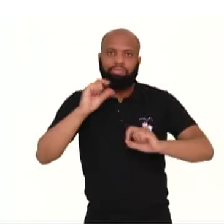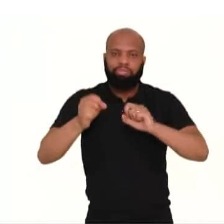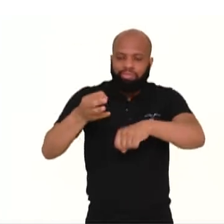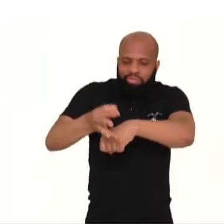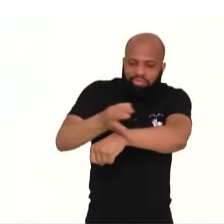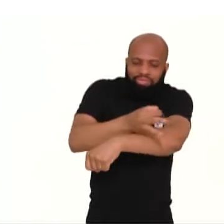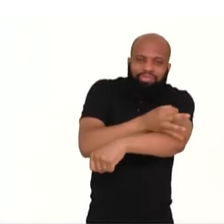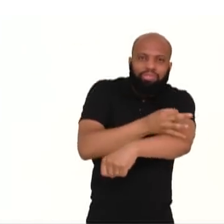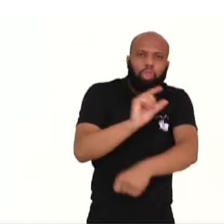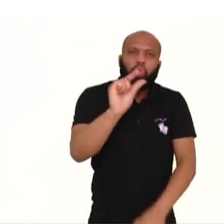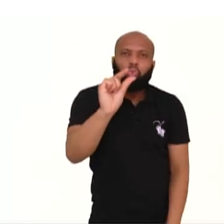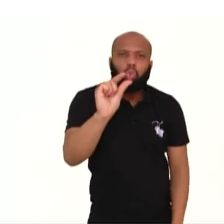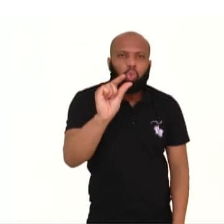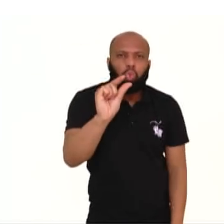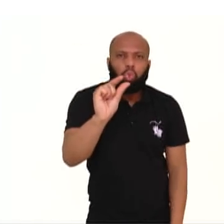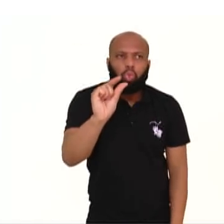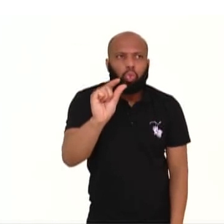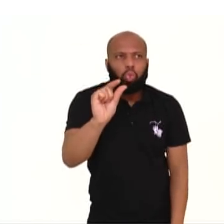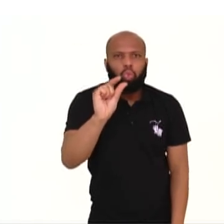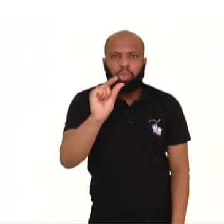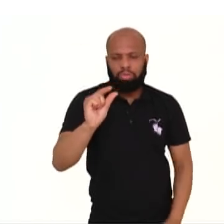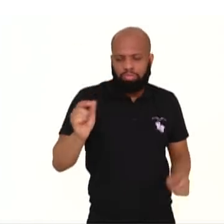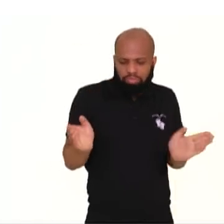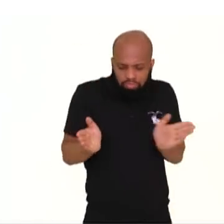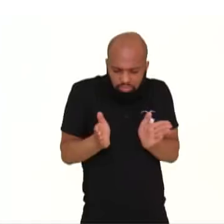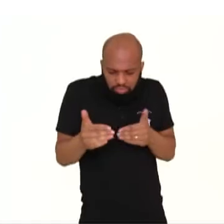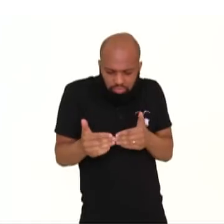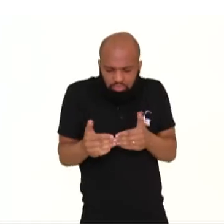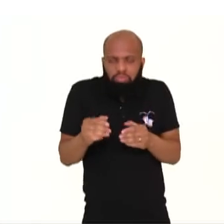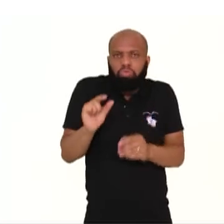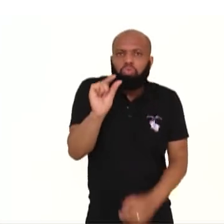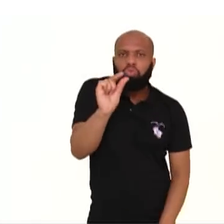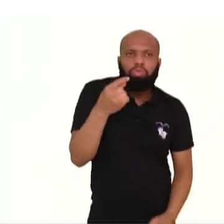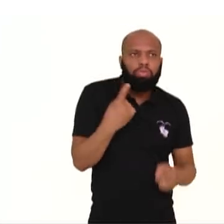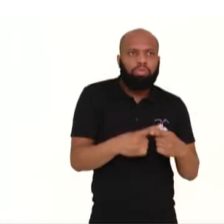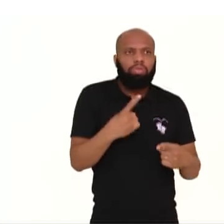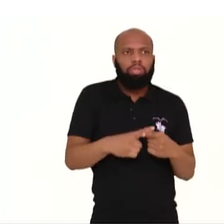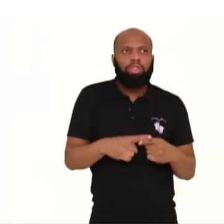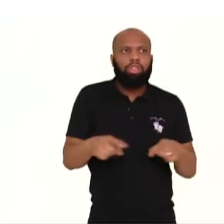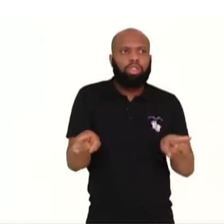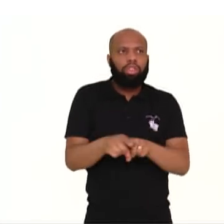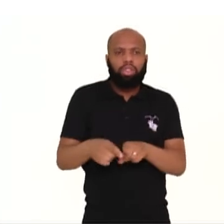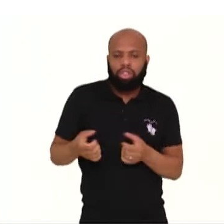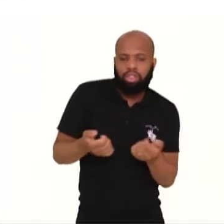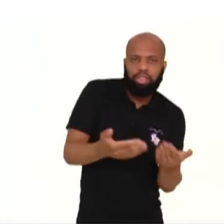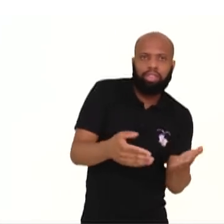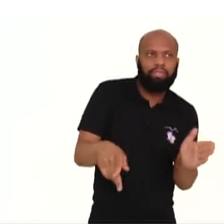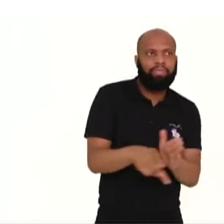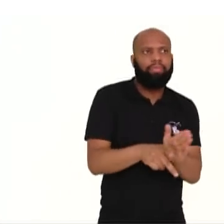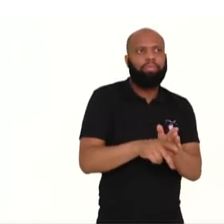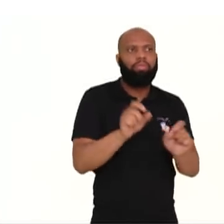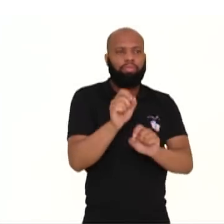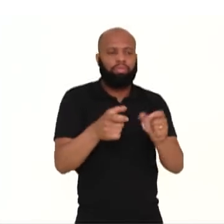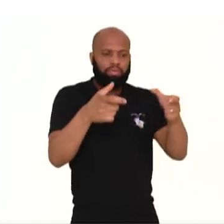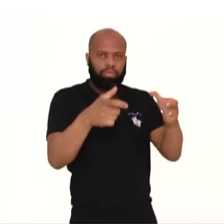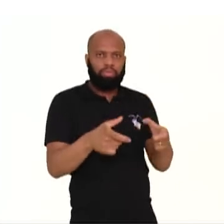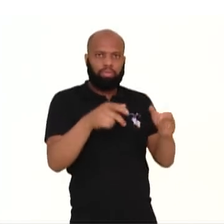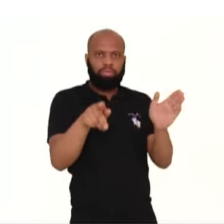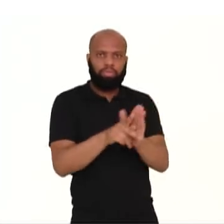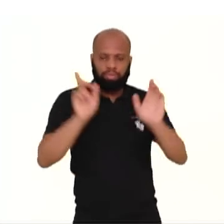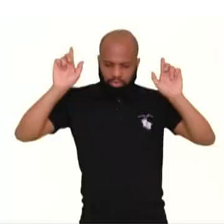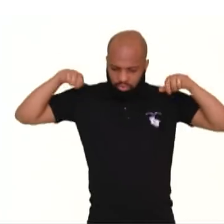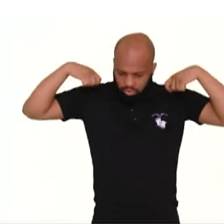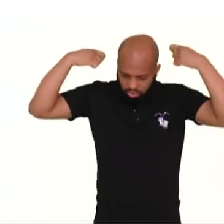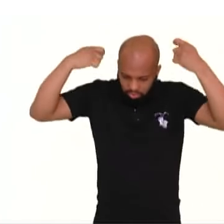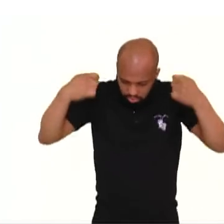pequena, né? É como se fosse um quarto pequeno. Uma cela é o nome que também nós damos para os aposentos de um monge, né? É um